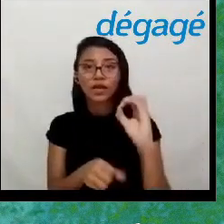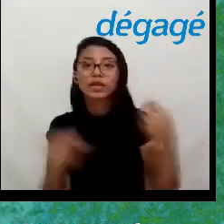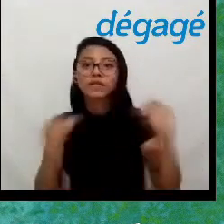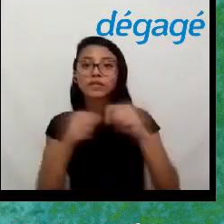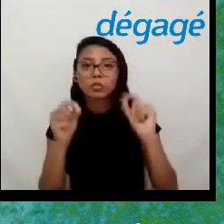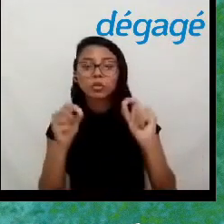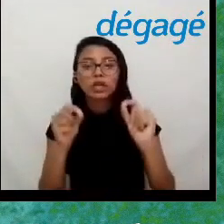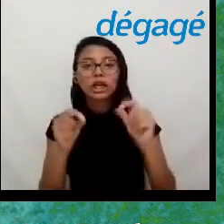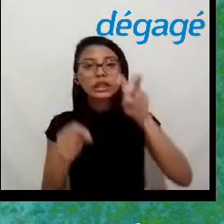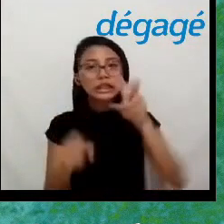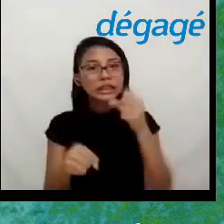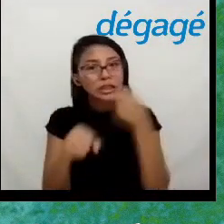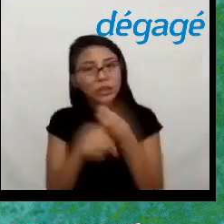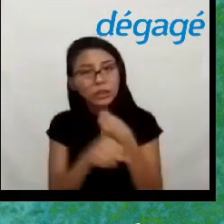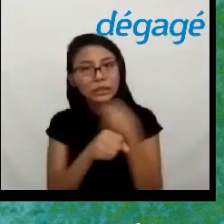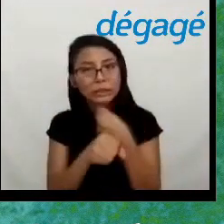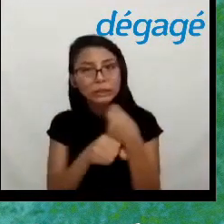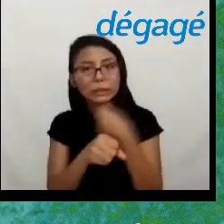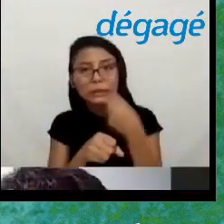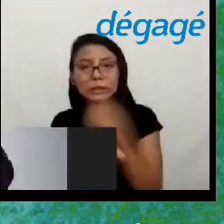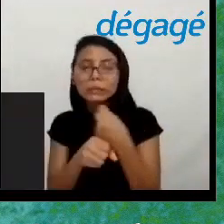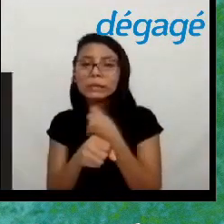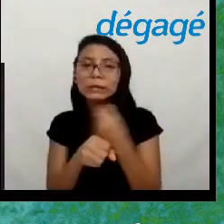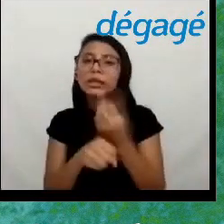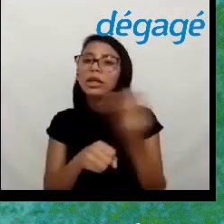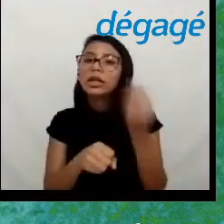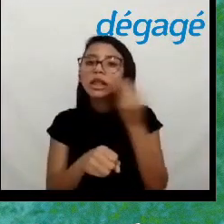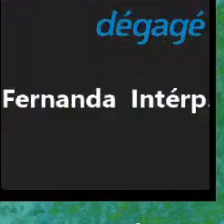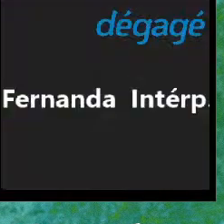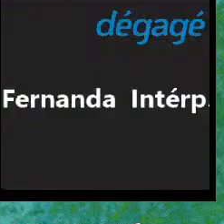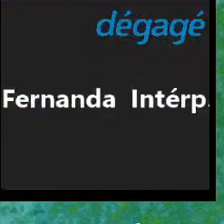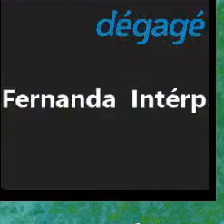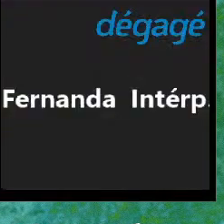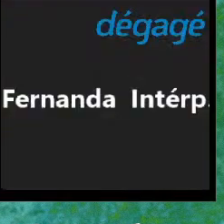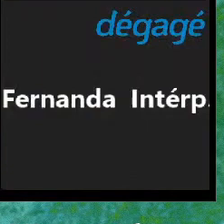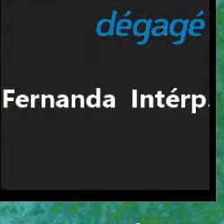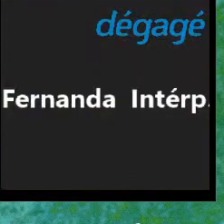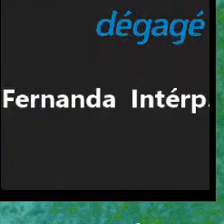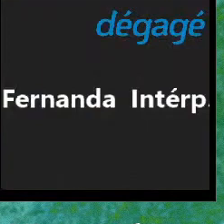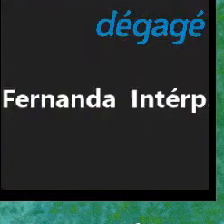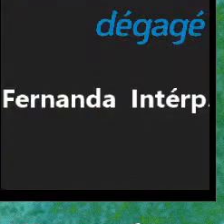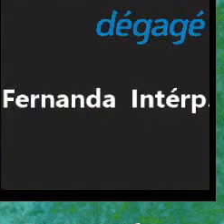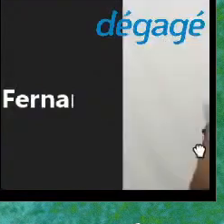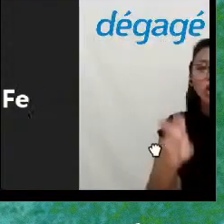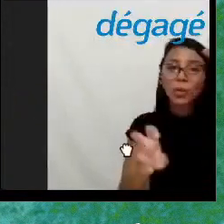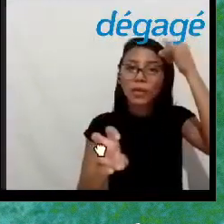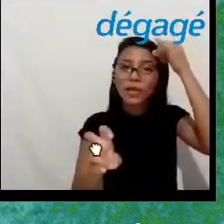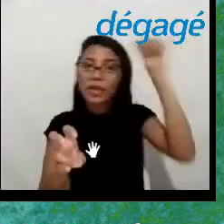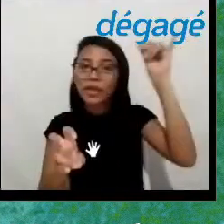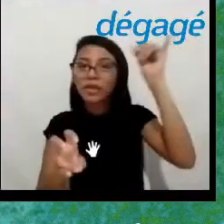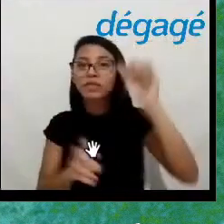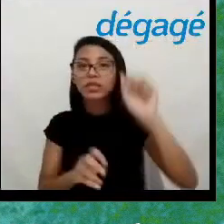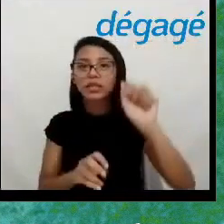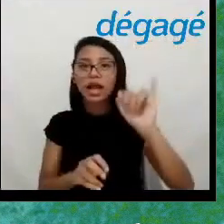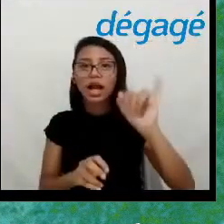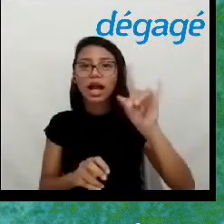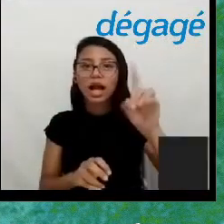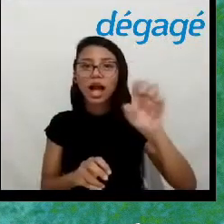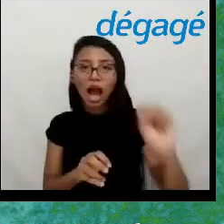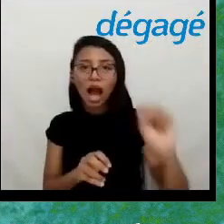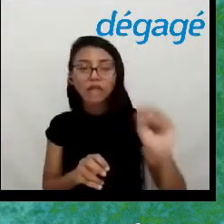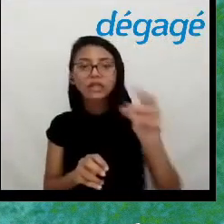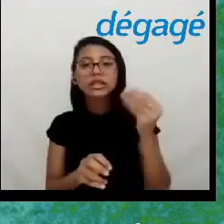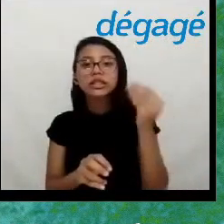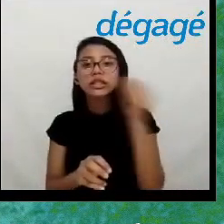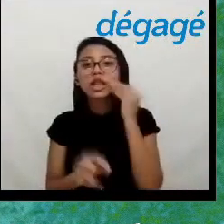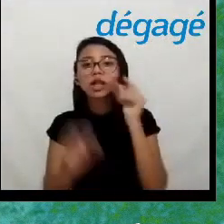5 anos, com a prevenção e educação da AIDS, com espetáculos de rua andando por todo o Ceará. E